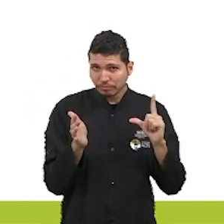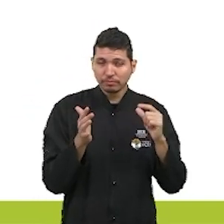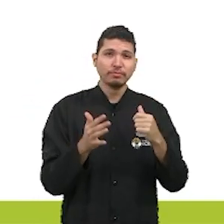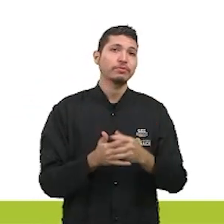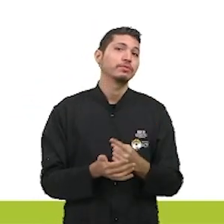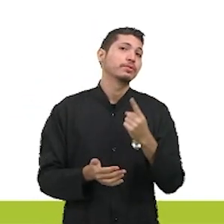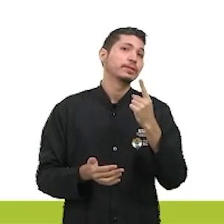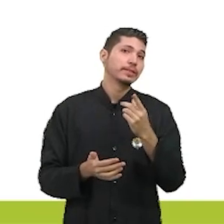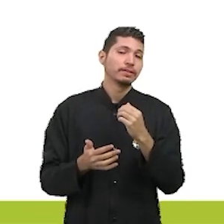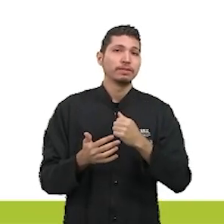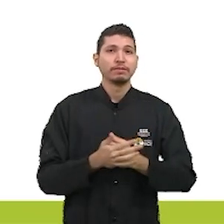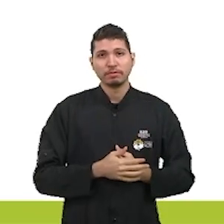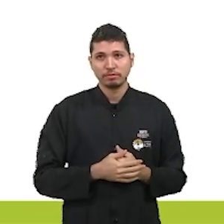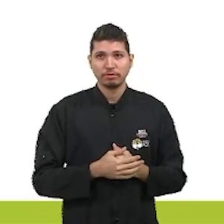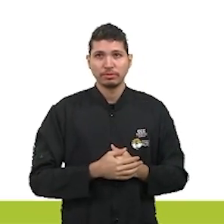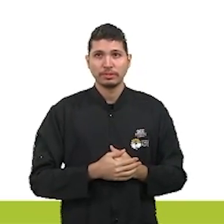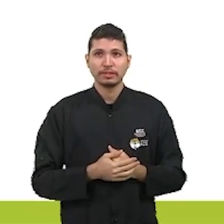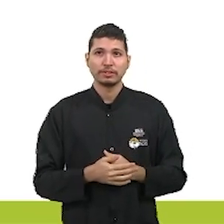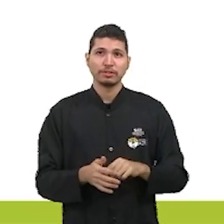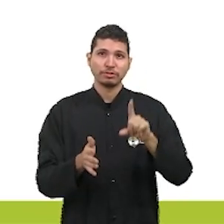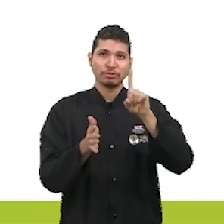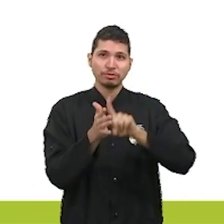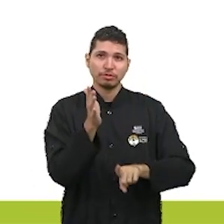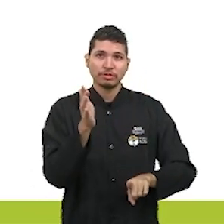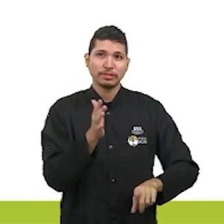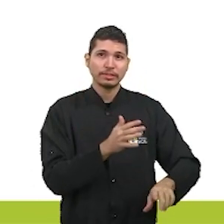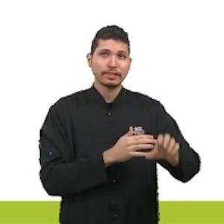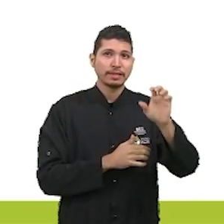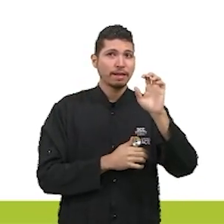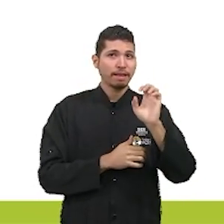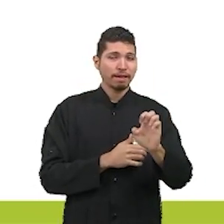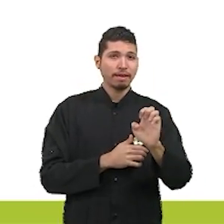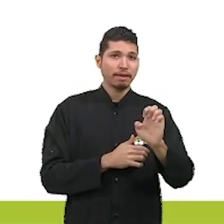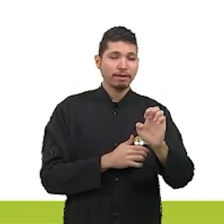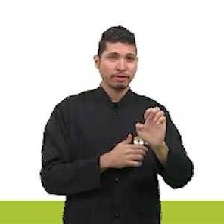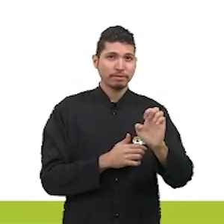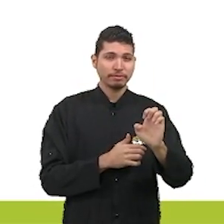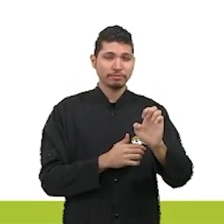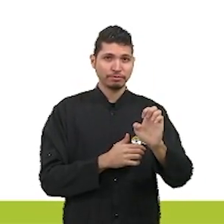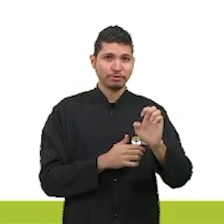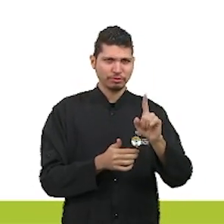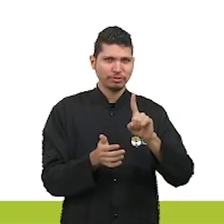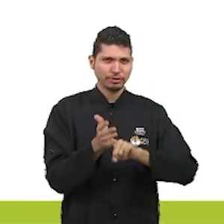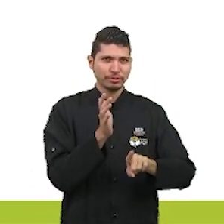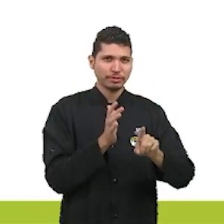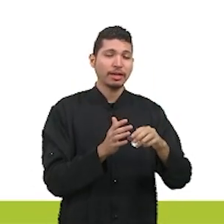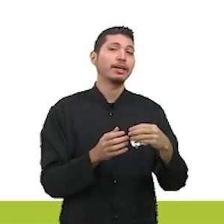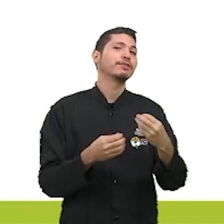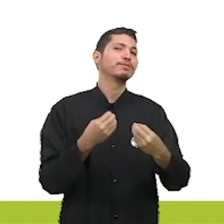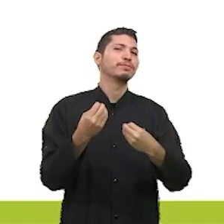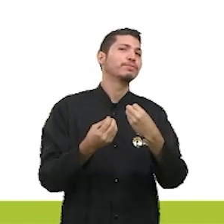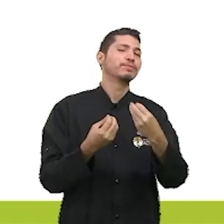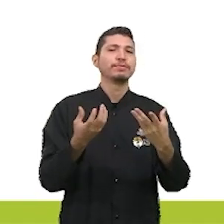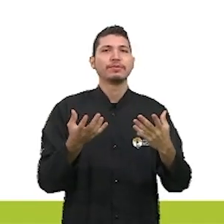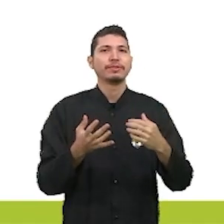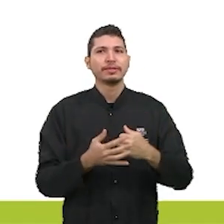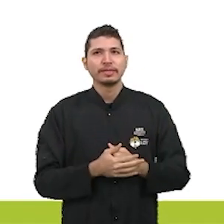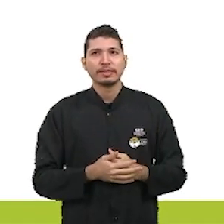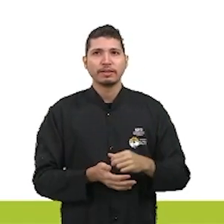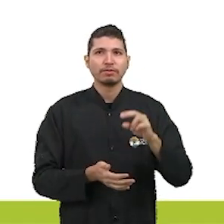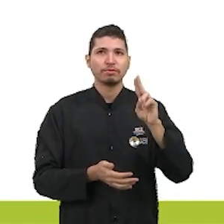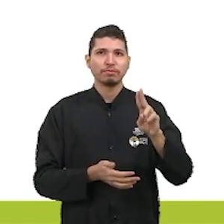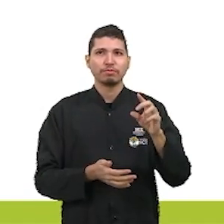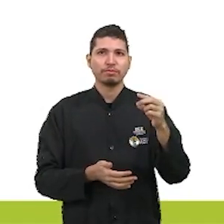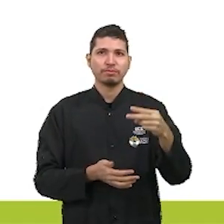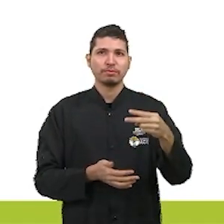viram, tira rapidinho esse E e esse negativo. Ó, aí vai ficar como? Vai ficar U igual